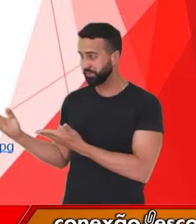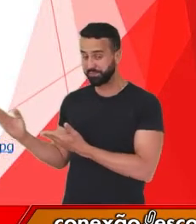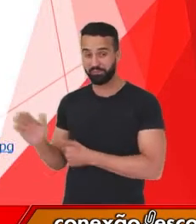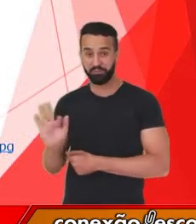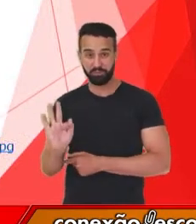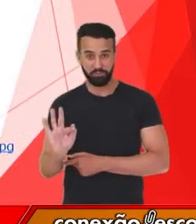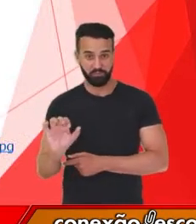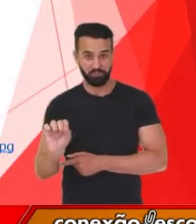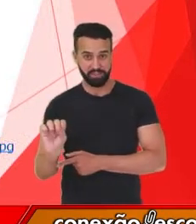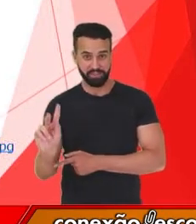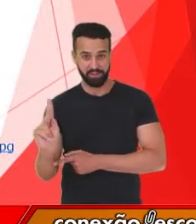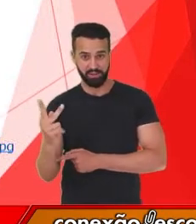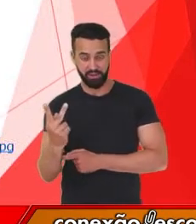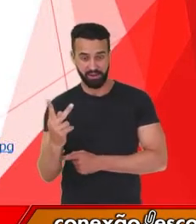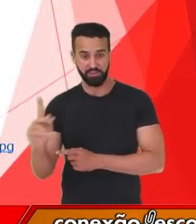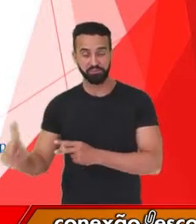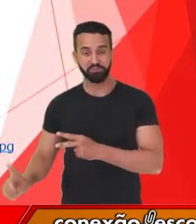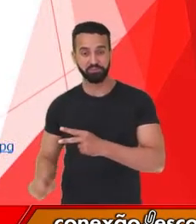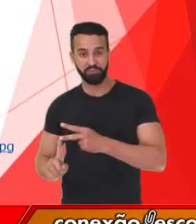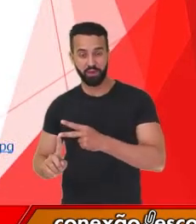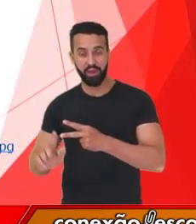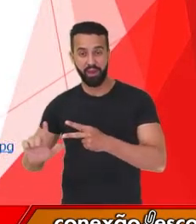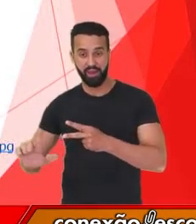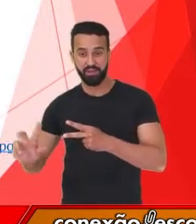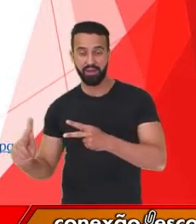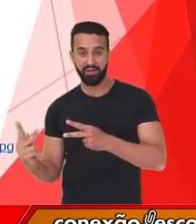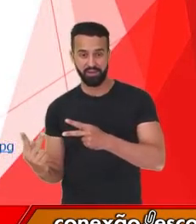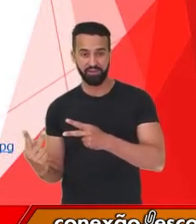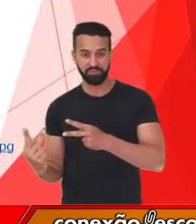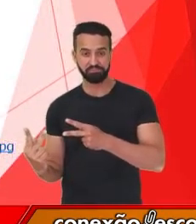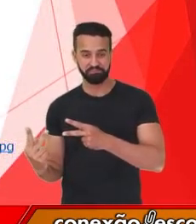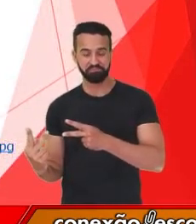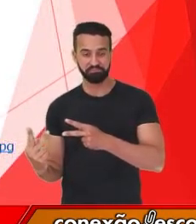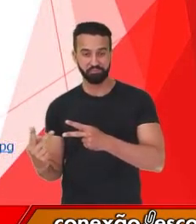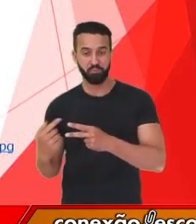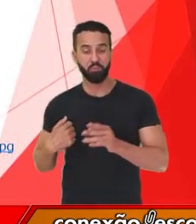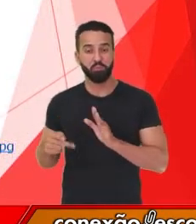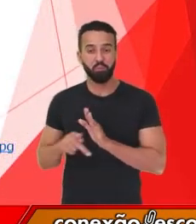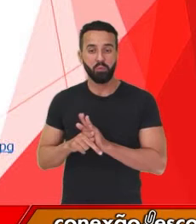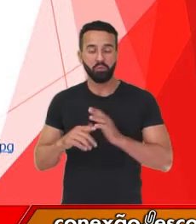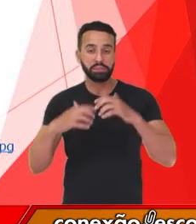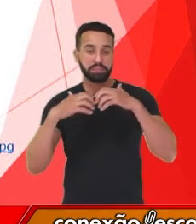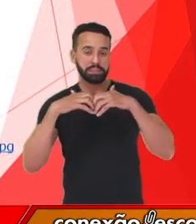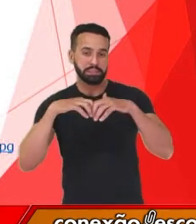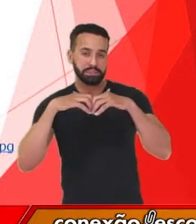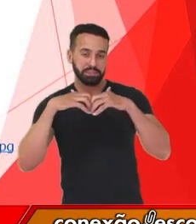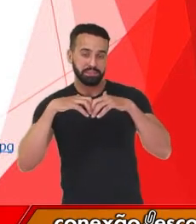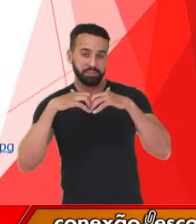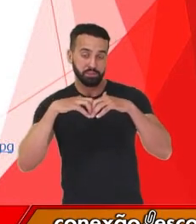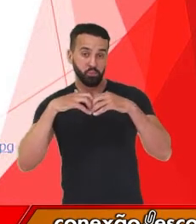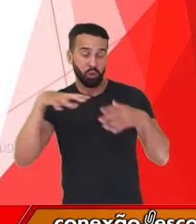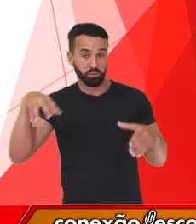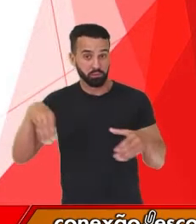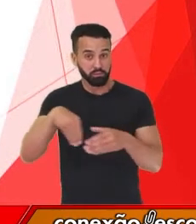FSH e o hormônio LH, secretados lá no nosso encéfalo.